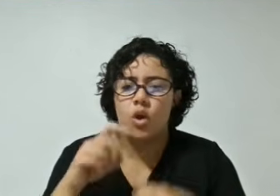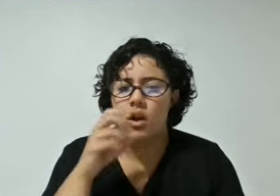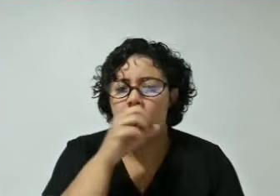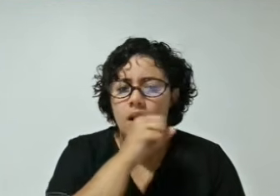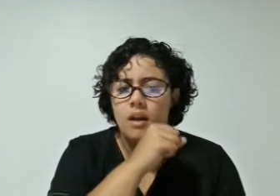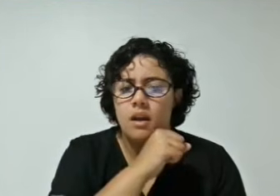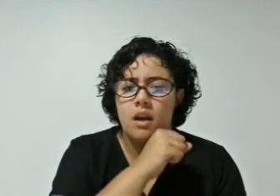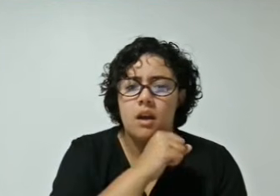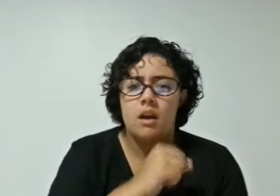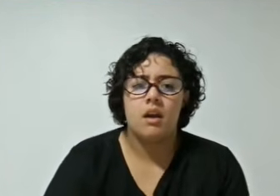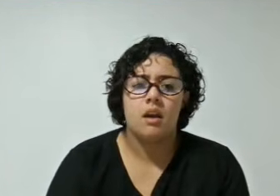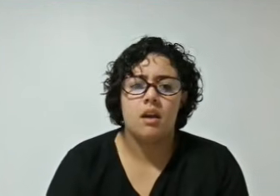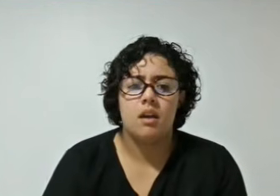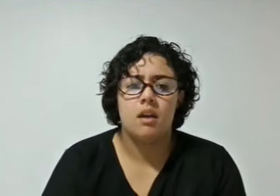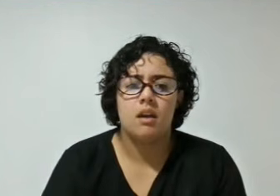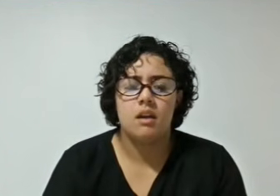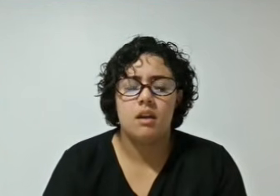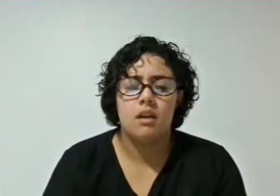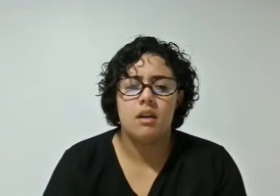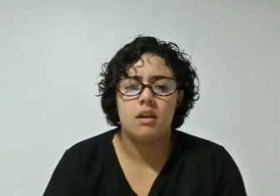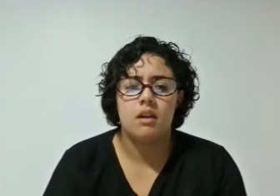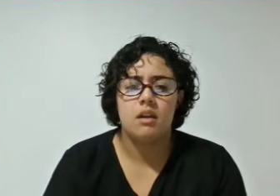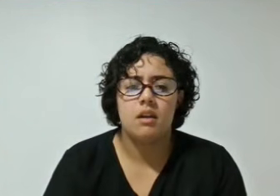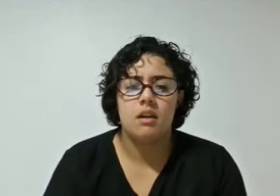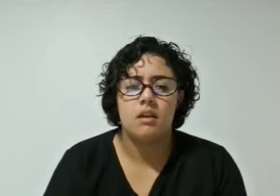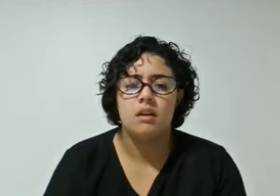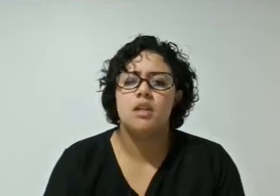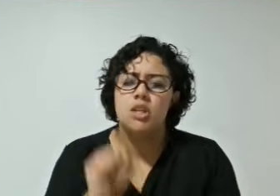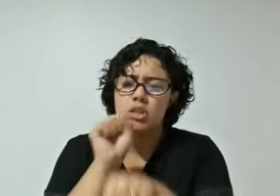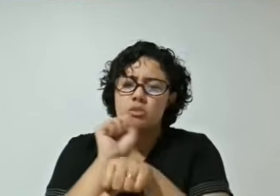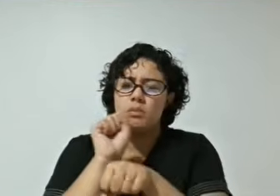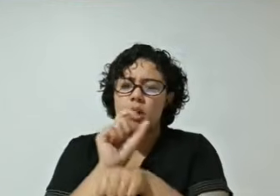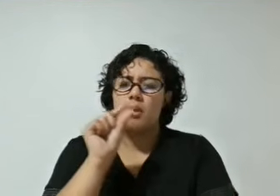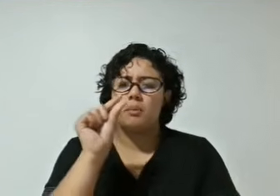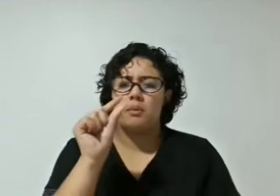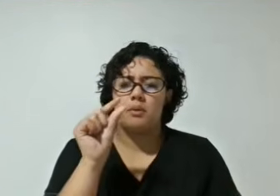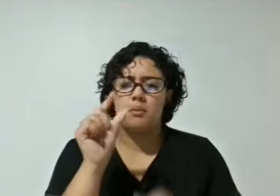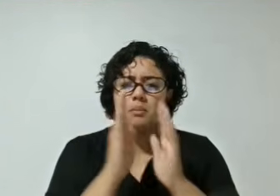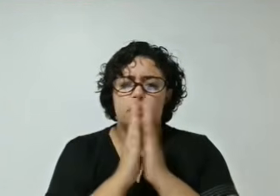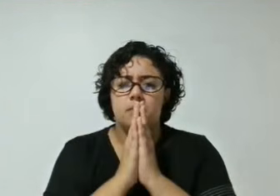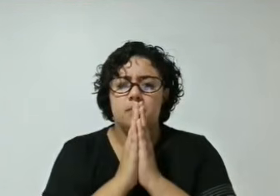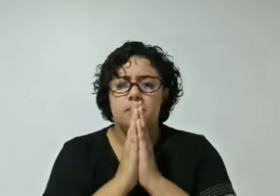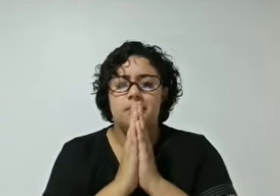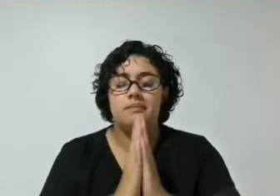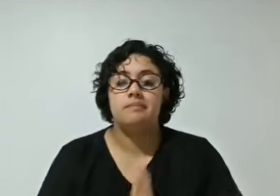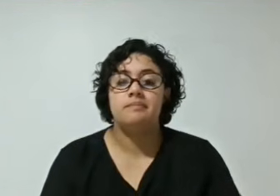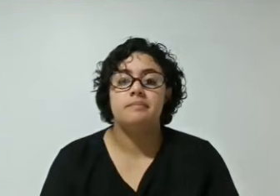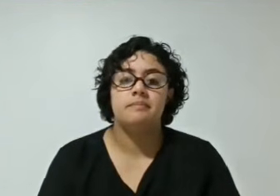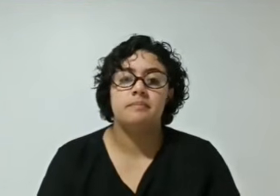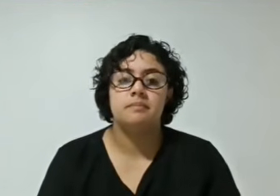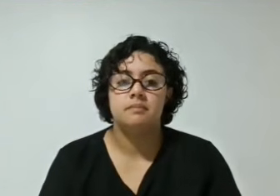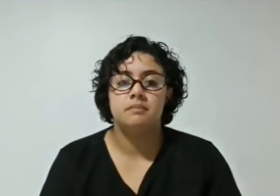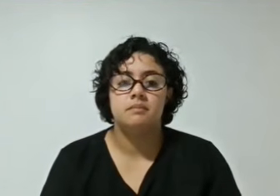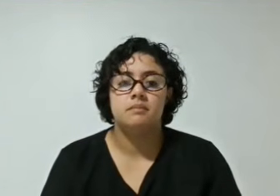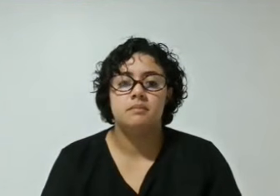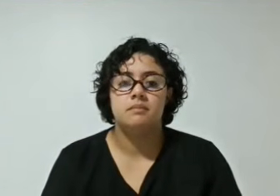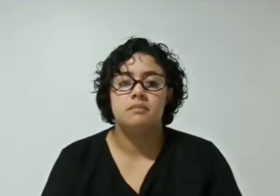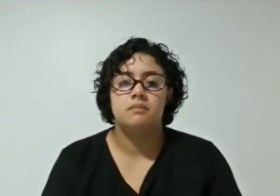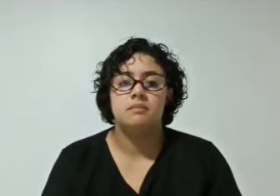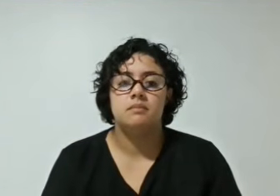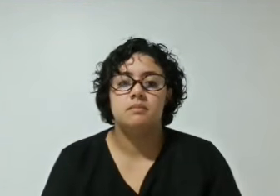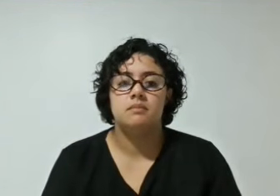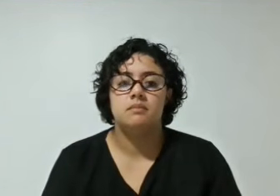de internet que ela teve lá. Aguarda ela só um segundinho? Podemos? Sim, sim. Tem alguma pergunta que gostaria